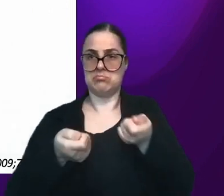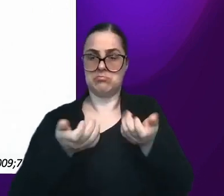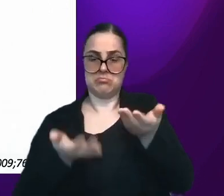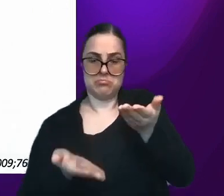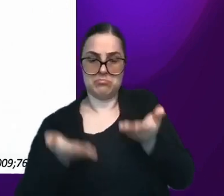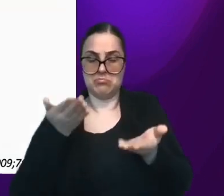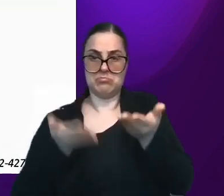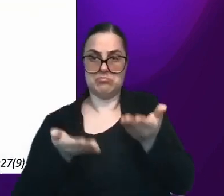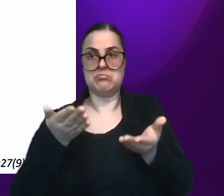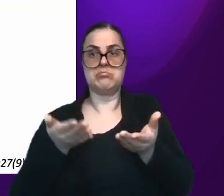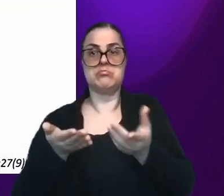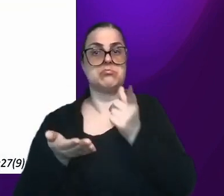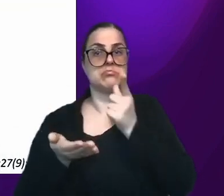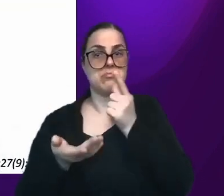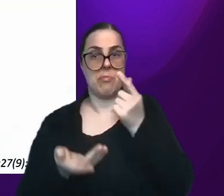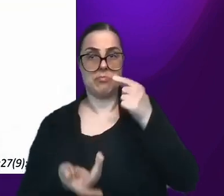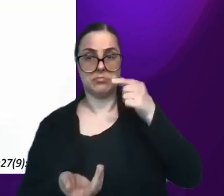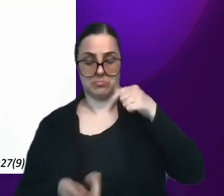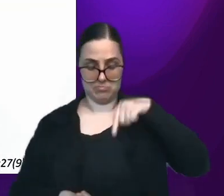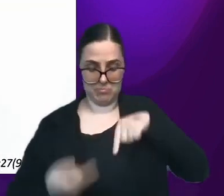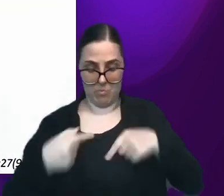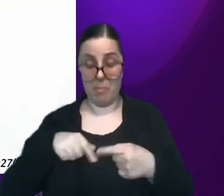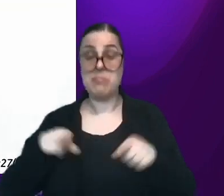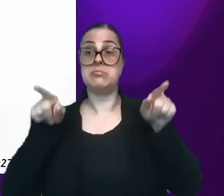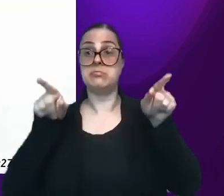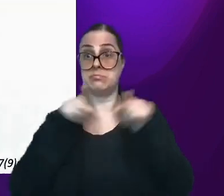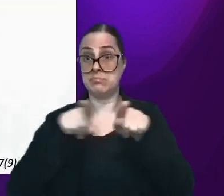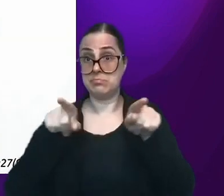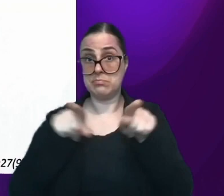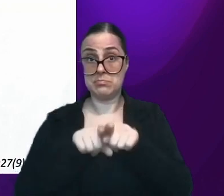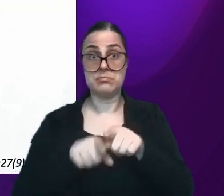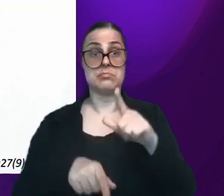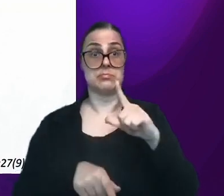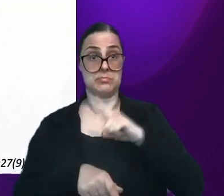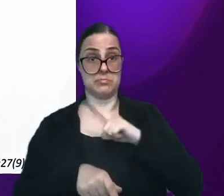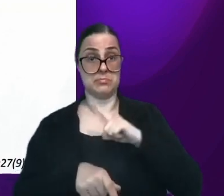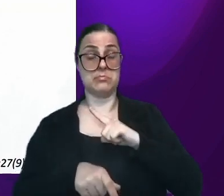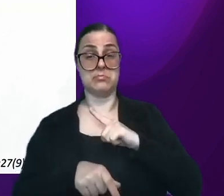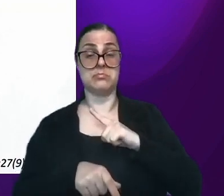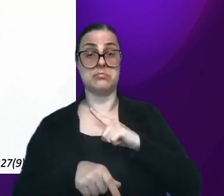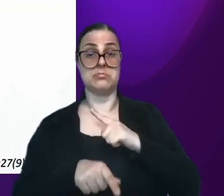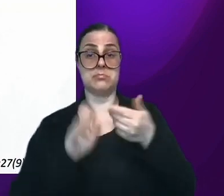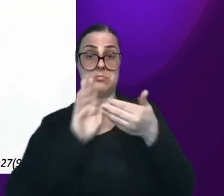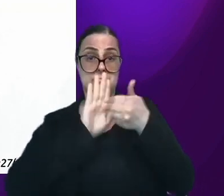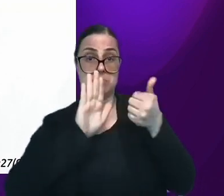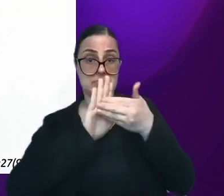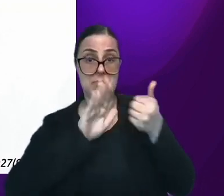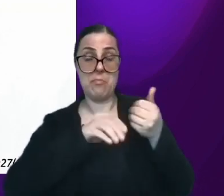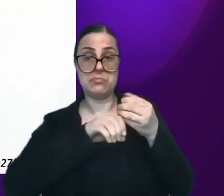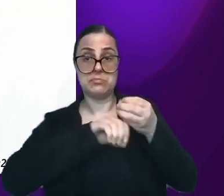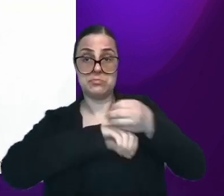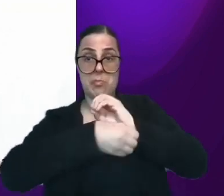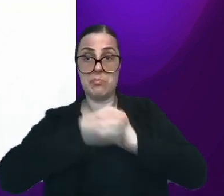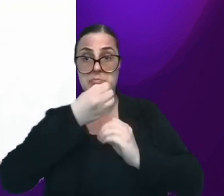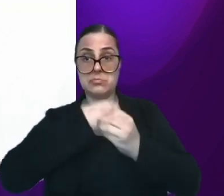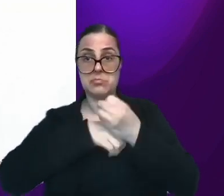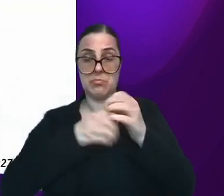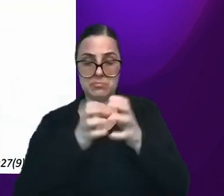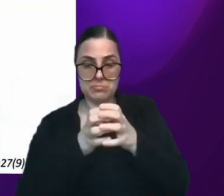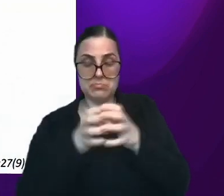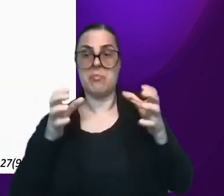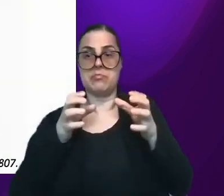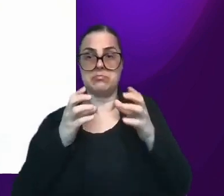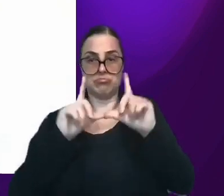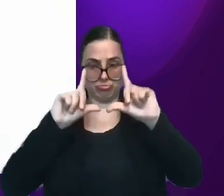muito na prática, uma redução mais linear de escórias, uma remoção maior de moléculas inflamatórias quando comparadas